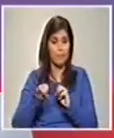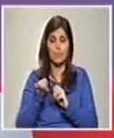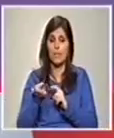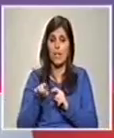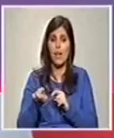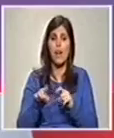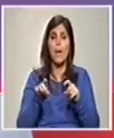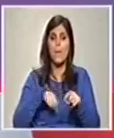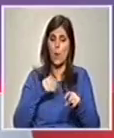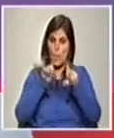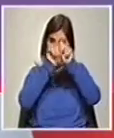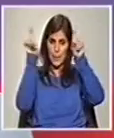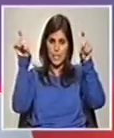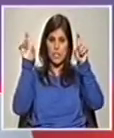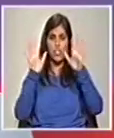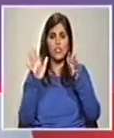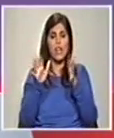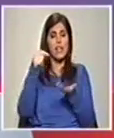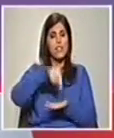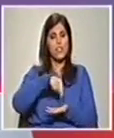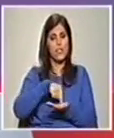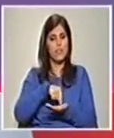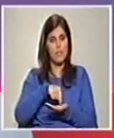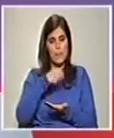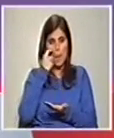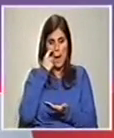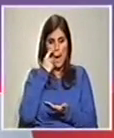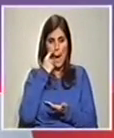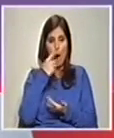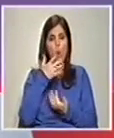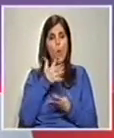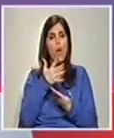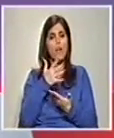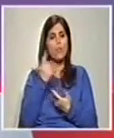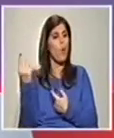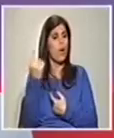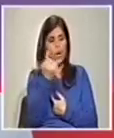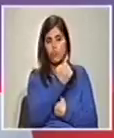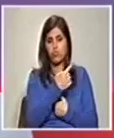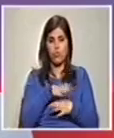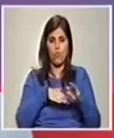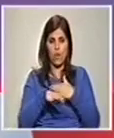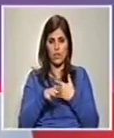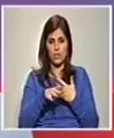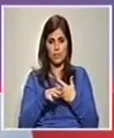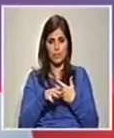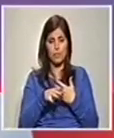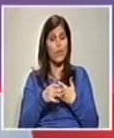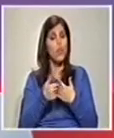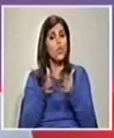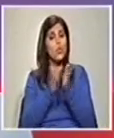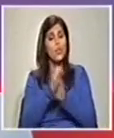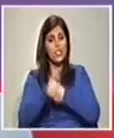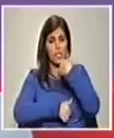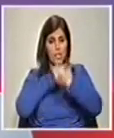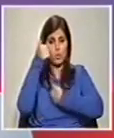próprias empresas estão já com uma exigência enorme quando fazem, qualquer um de nós os três aqui podemos falar sobre isso, que é em todas as candidaturas